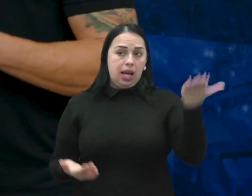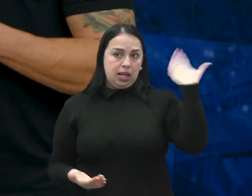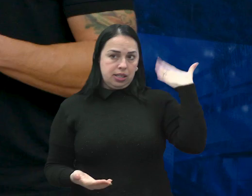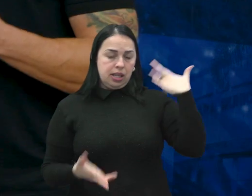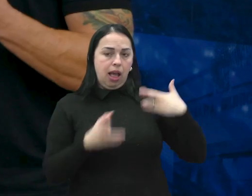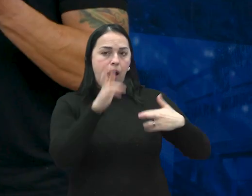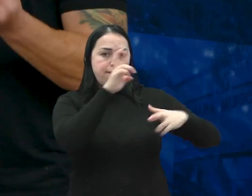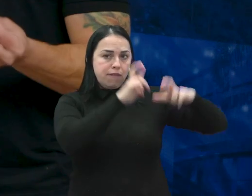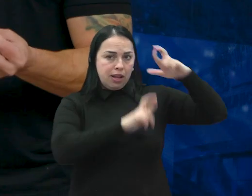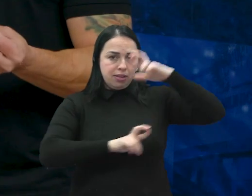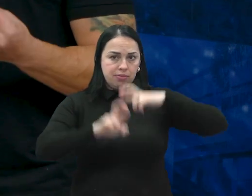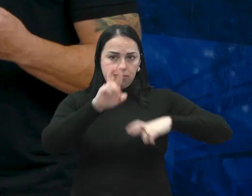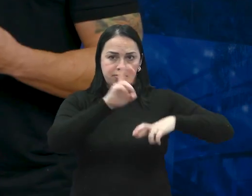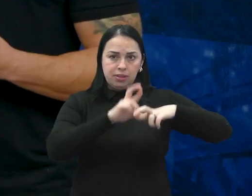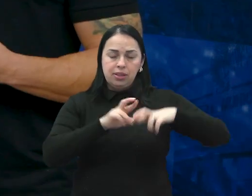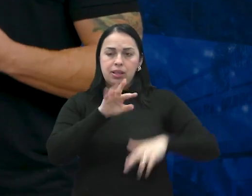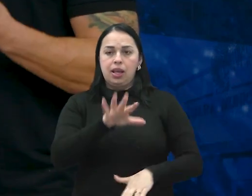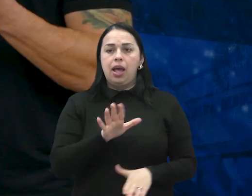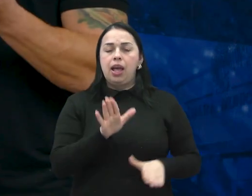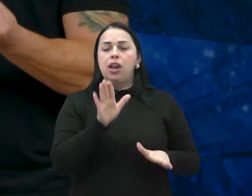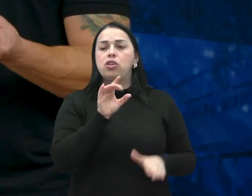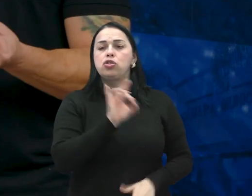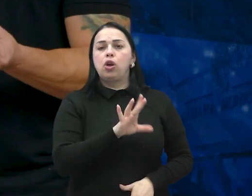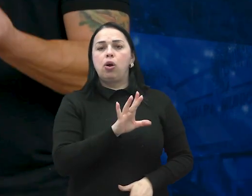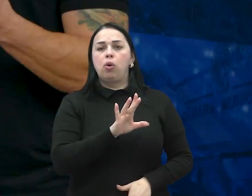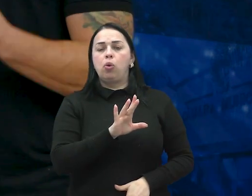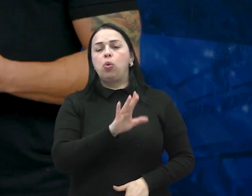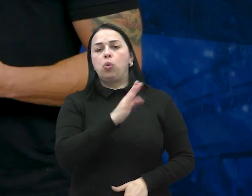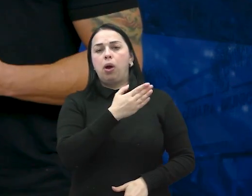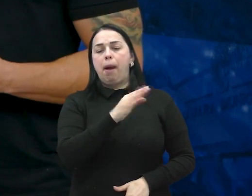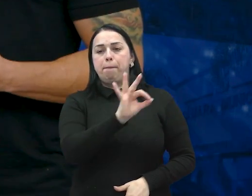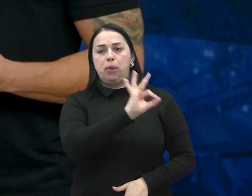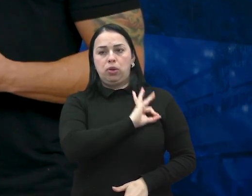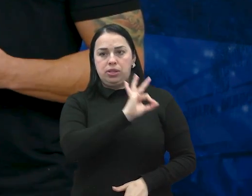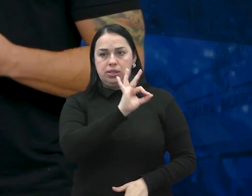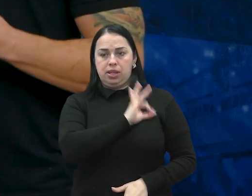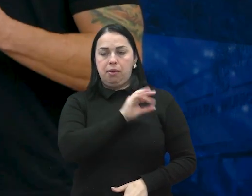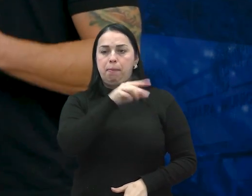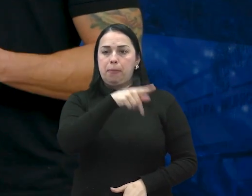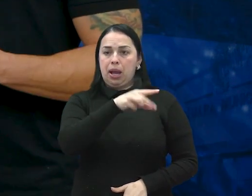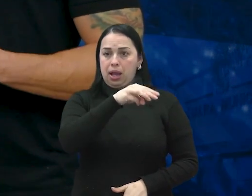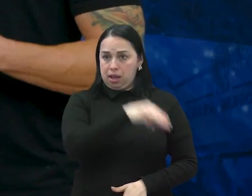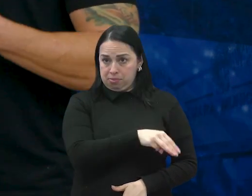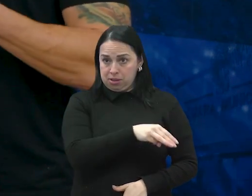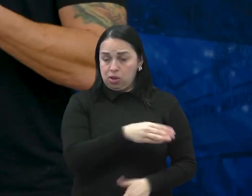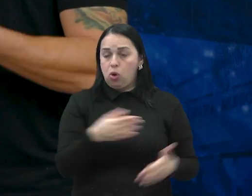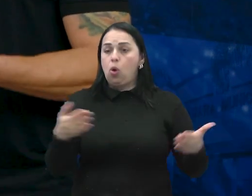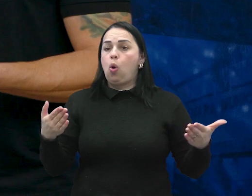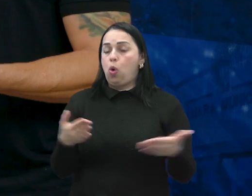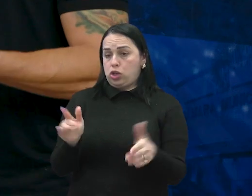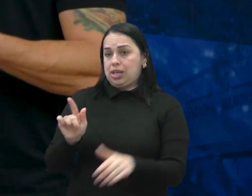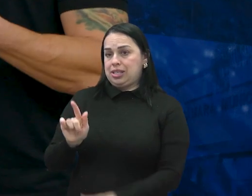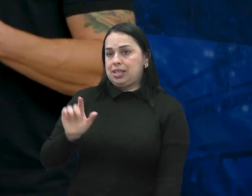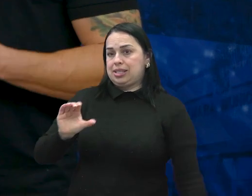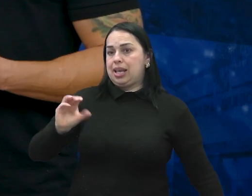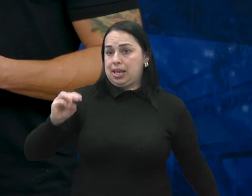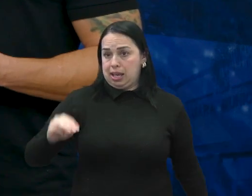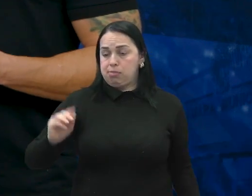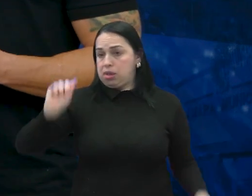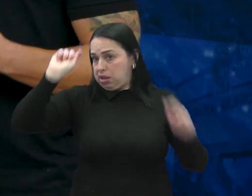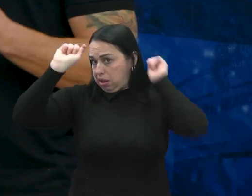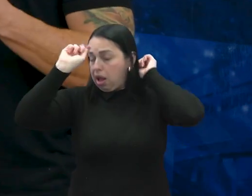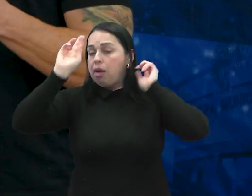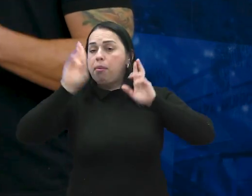antes, a fiscalização de lei seca era uma atribuição exclusiva do Estado, essencialmente Polícia Militar. Hoje, um agente municipal já pode fazer